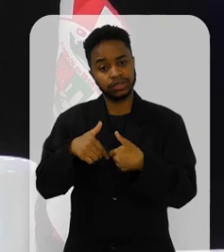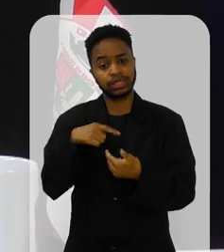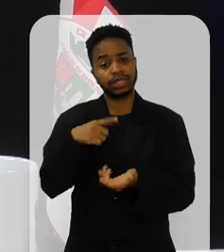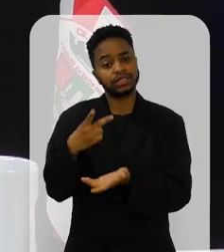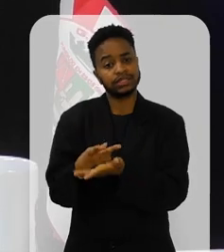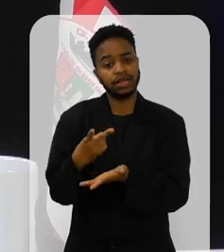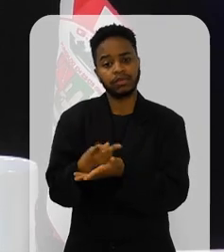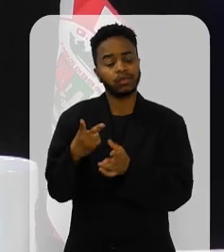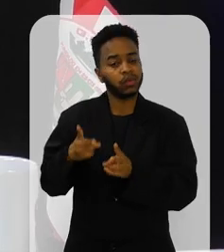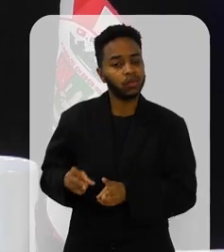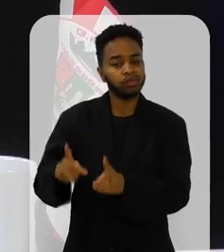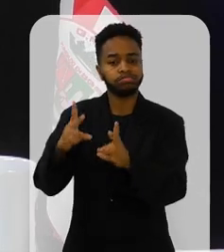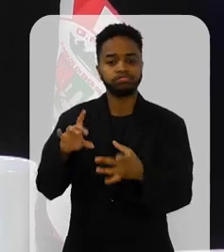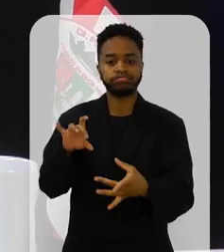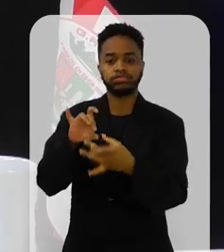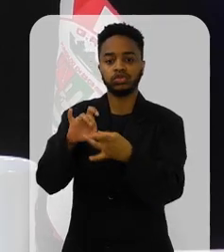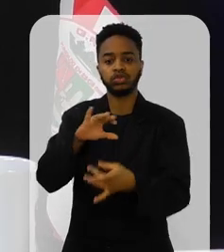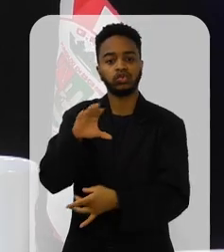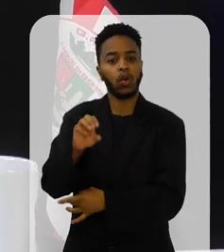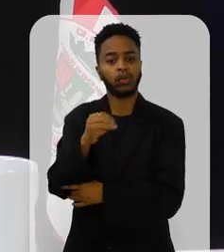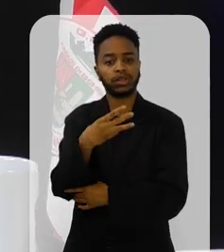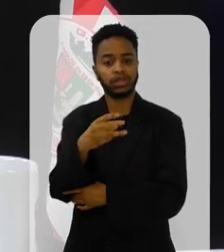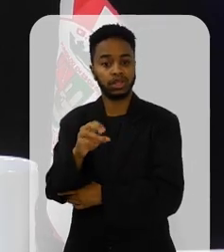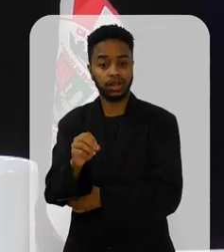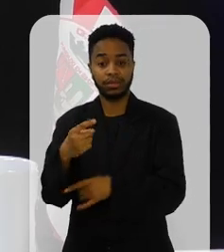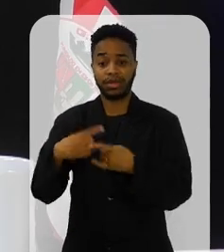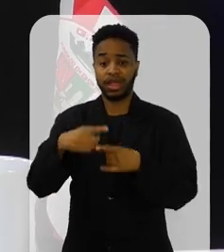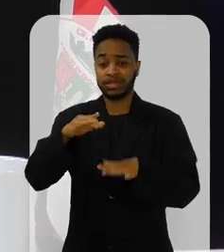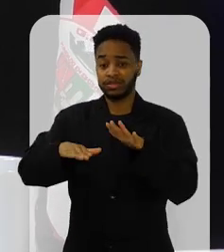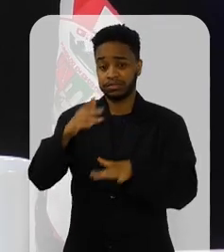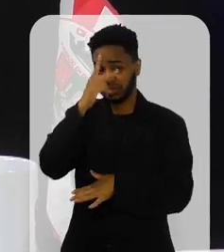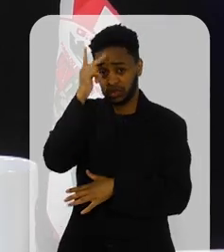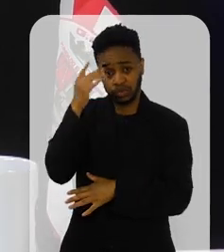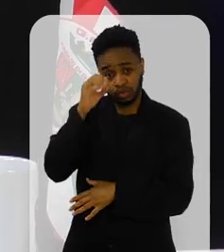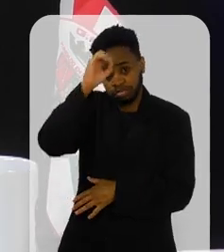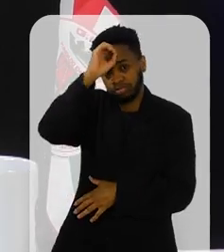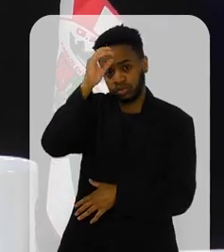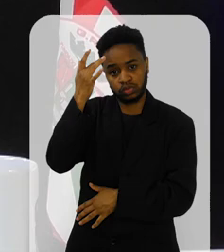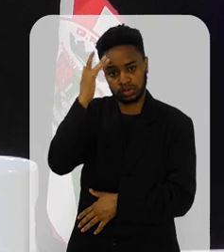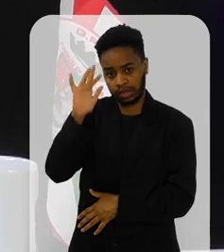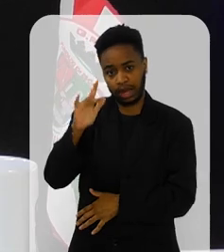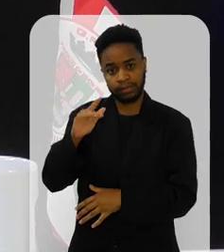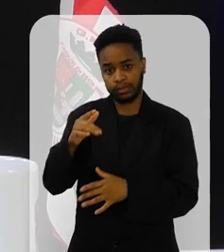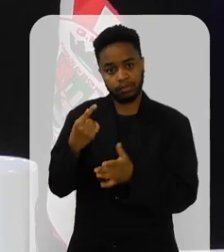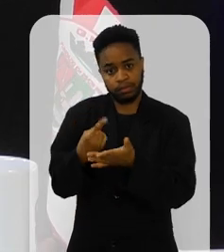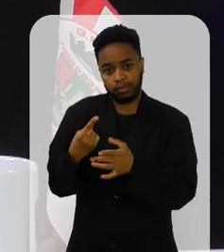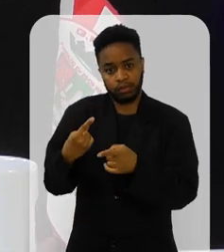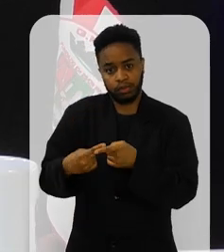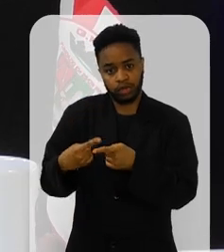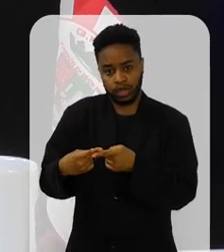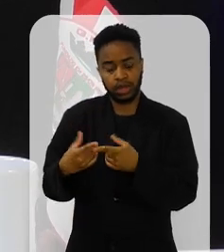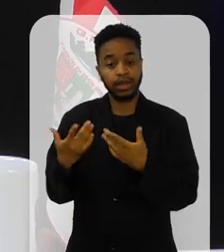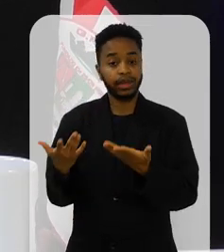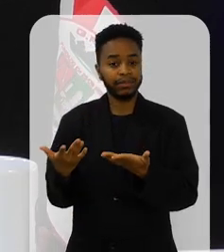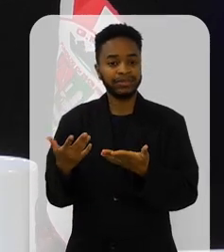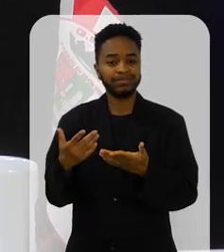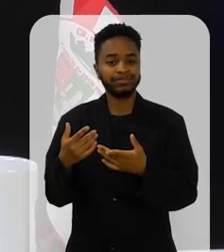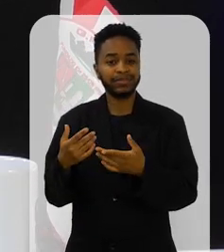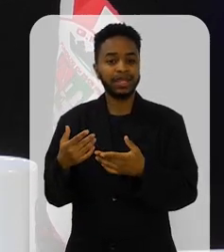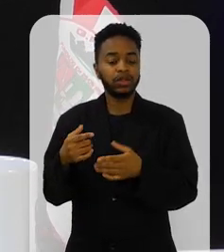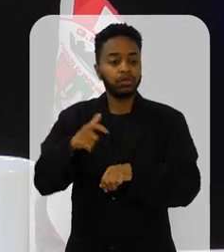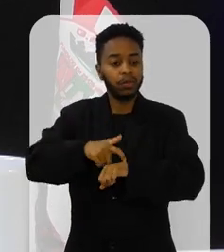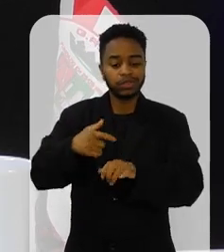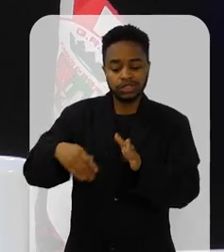uma continuidade de João Trito, até inconscientemente, que às vezes as pessoas não buscam, porque já, quando já chega, já tem um, a praticamente